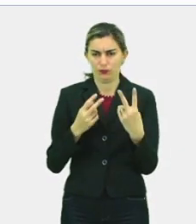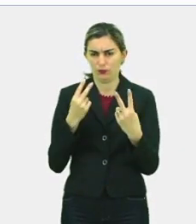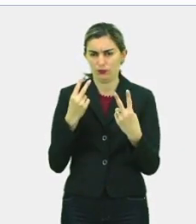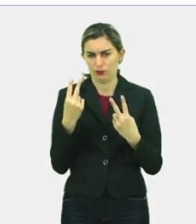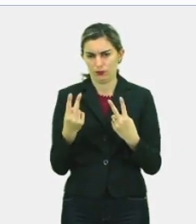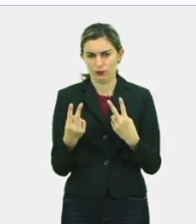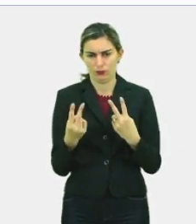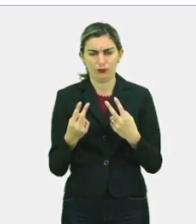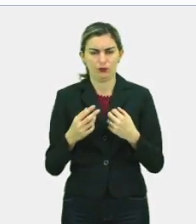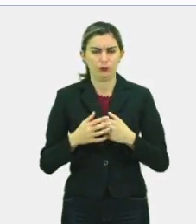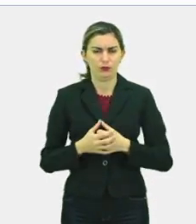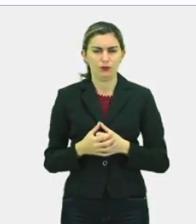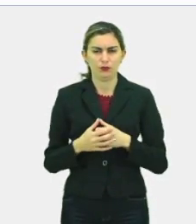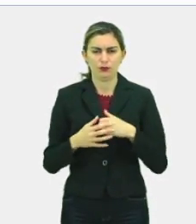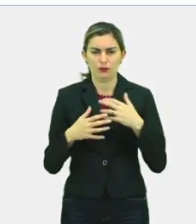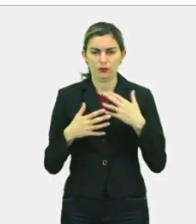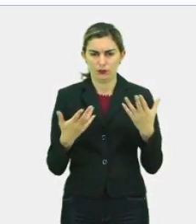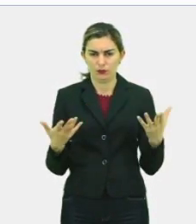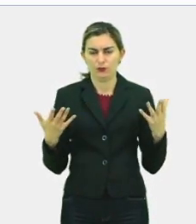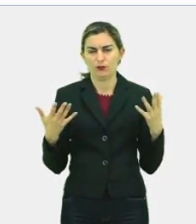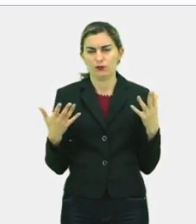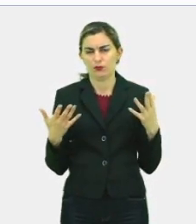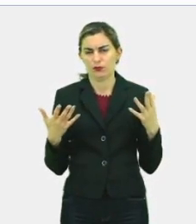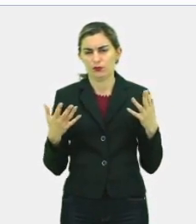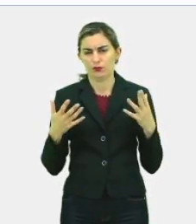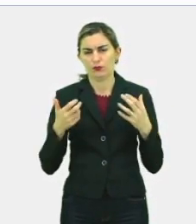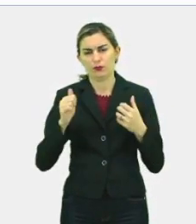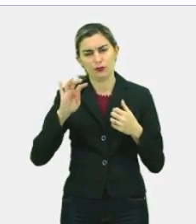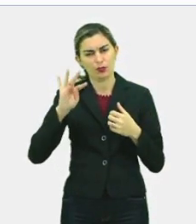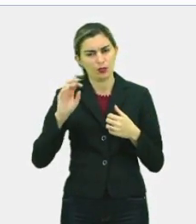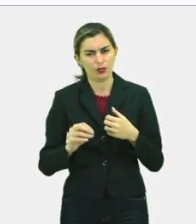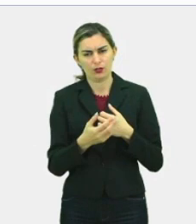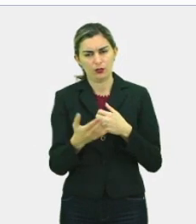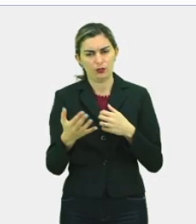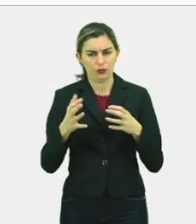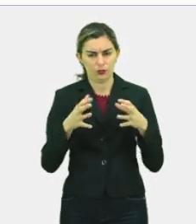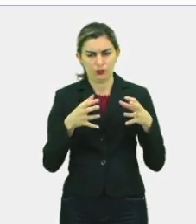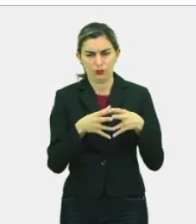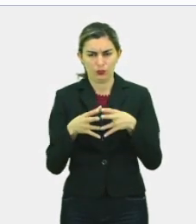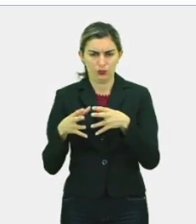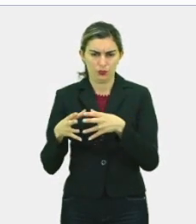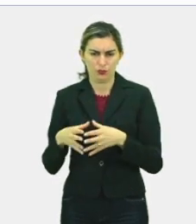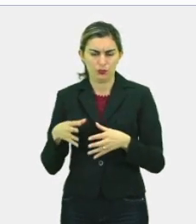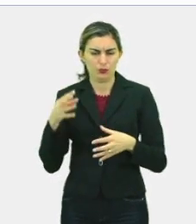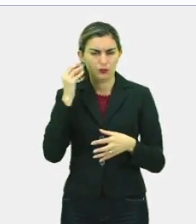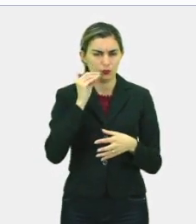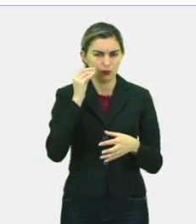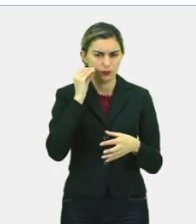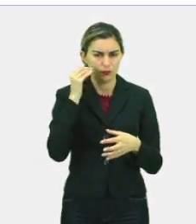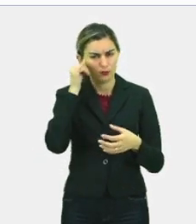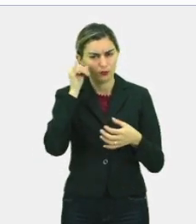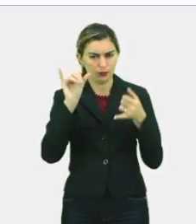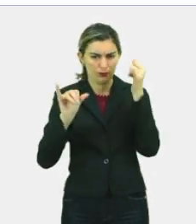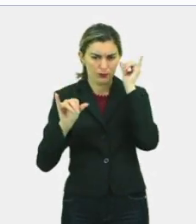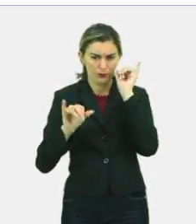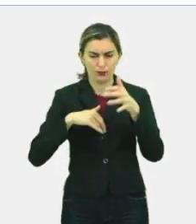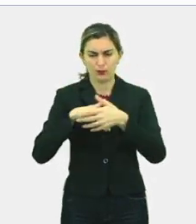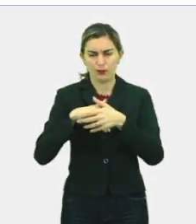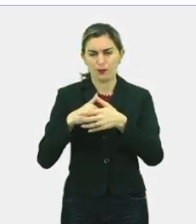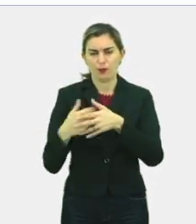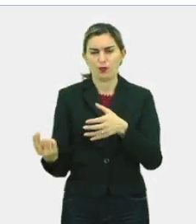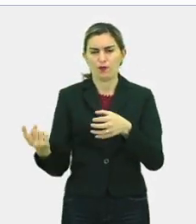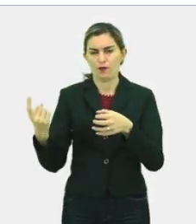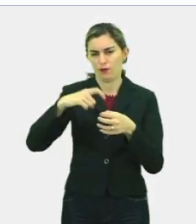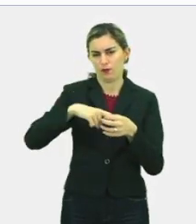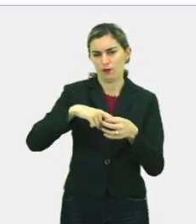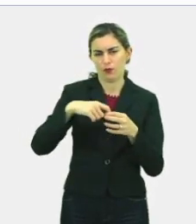mesmo em trio, tá? E é o ato da equipe tentar evitar que a bola